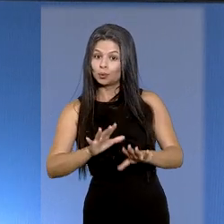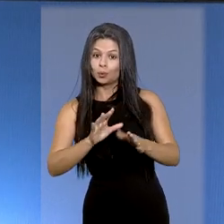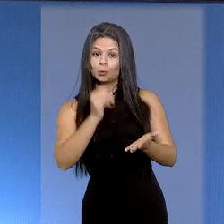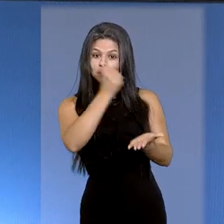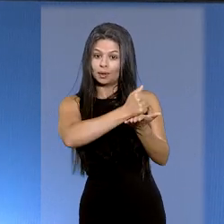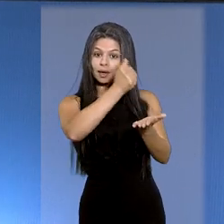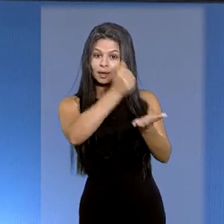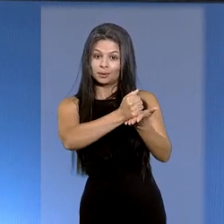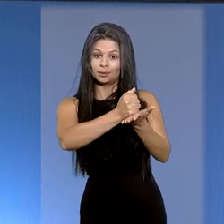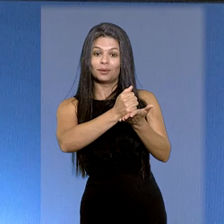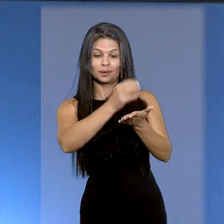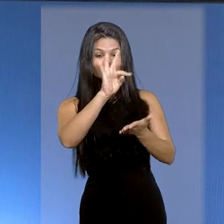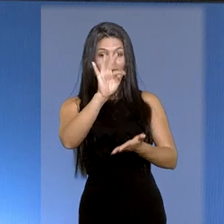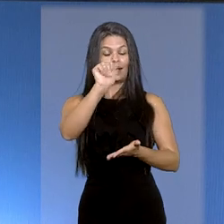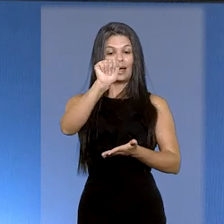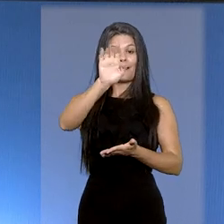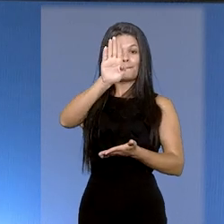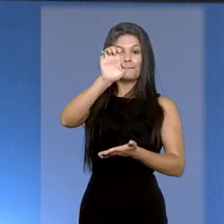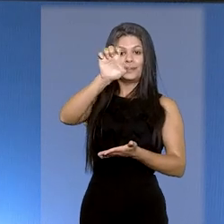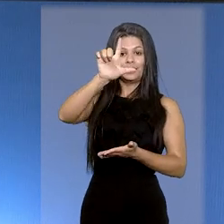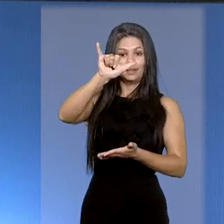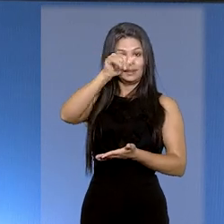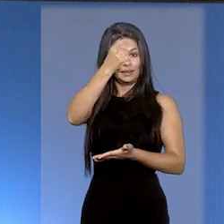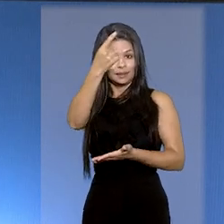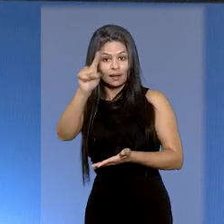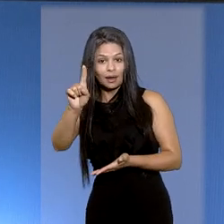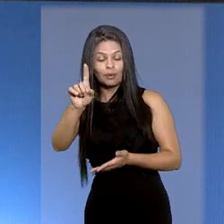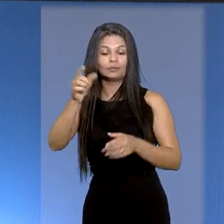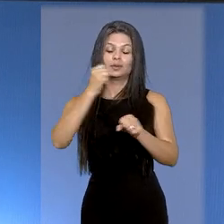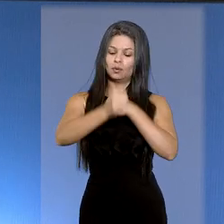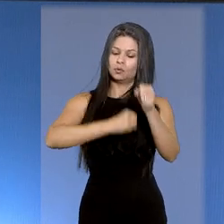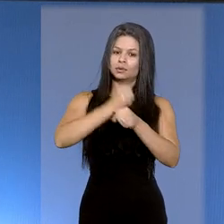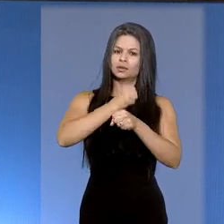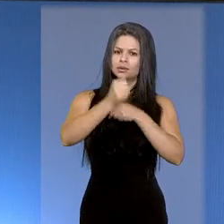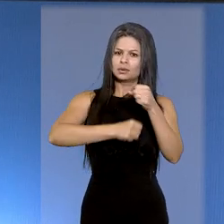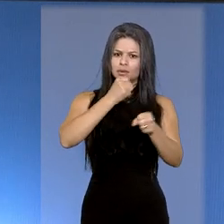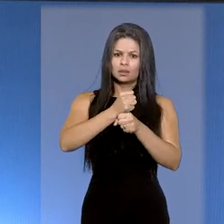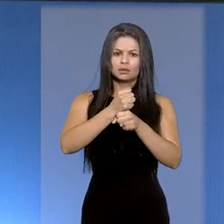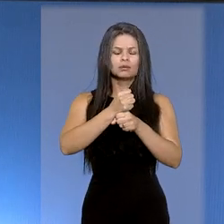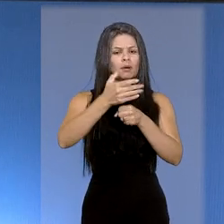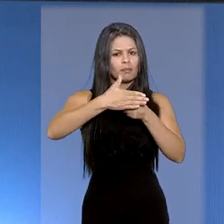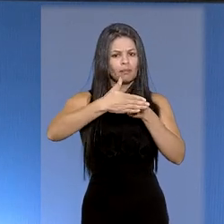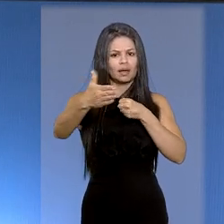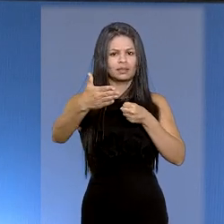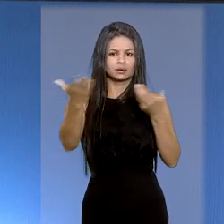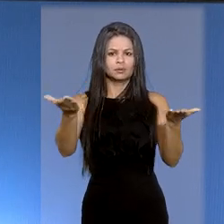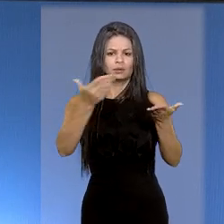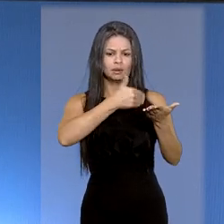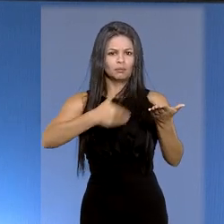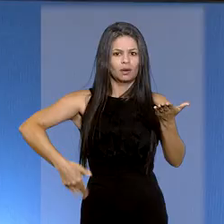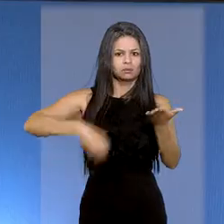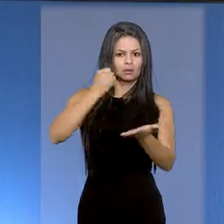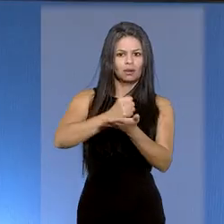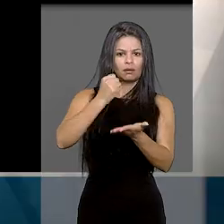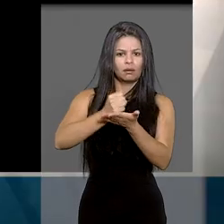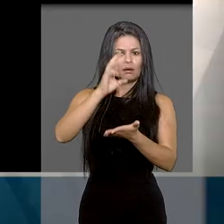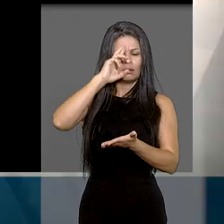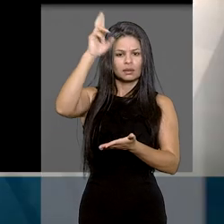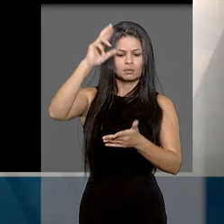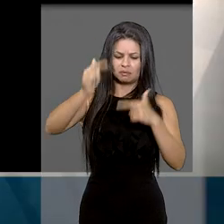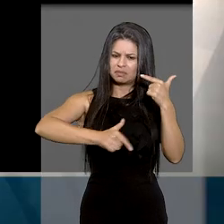deve responder objetivamente pelos danos decorrentes da má prestação de serviço cartorário